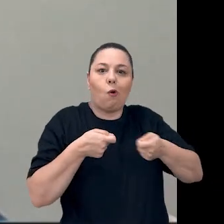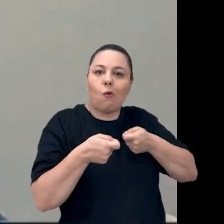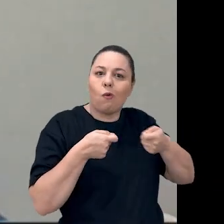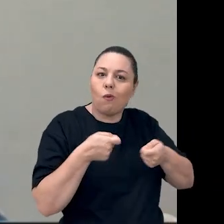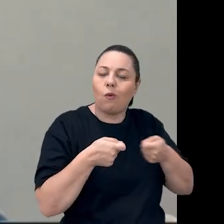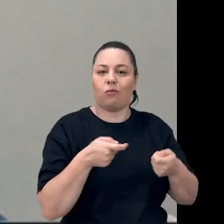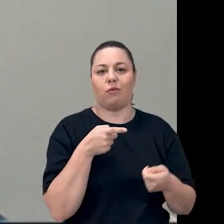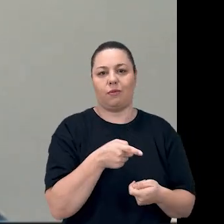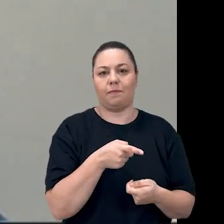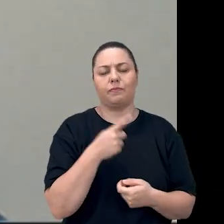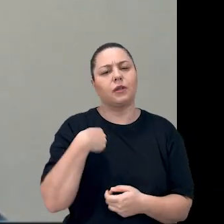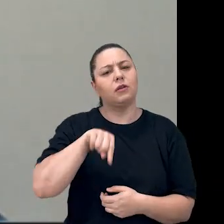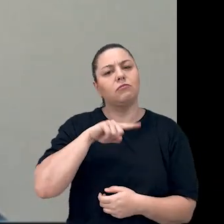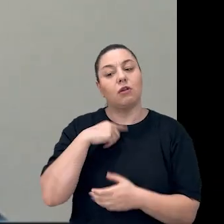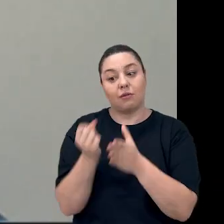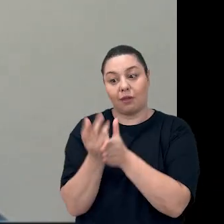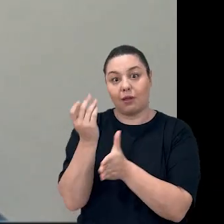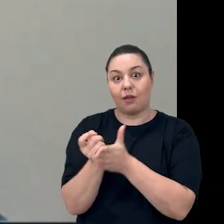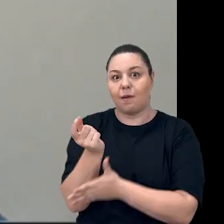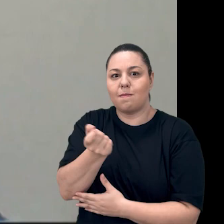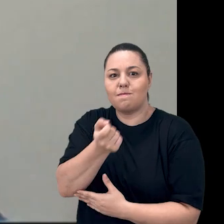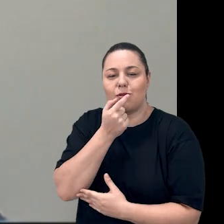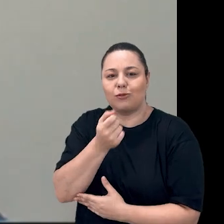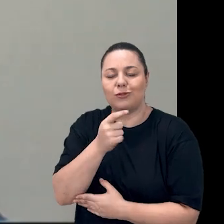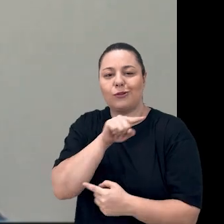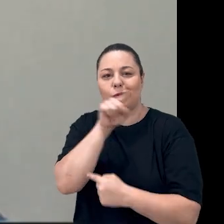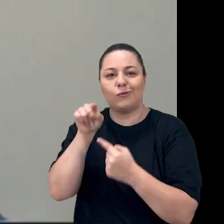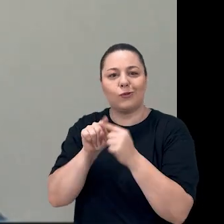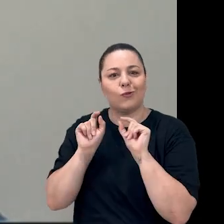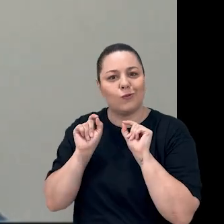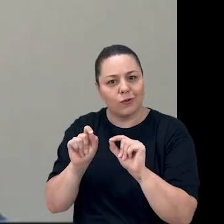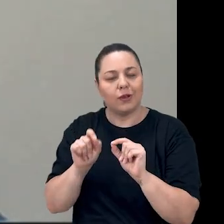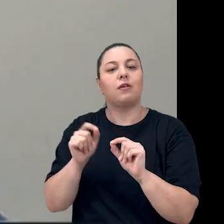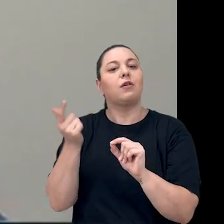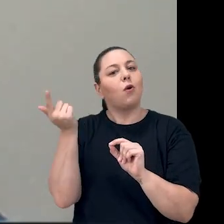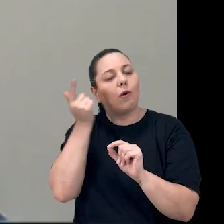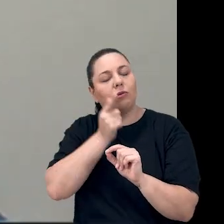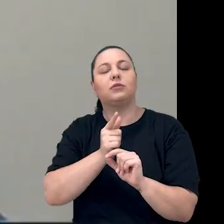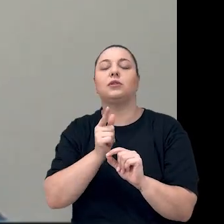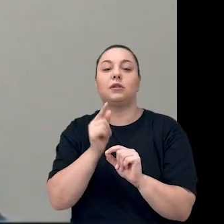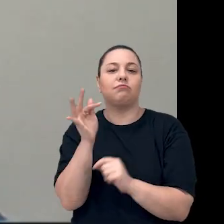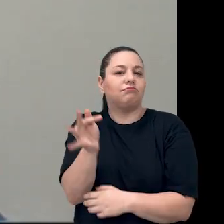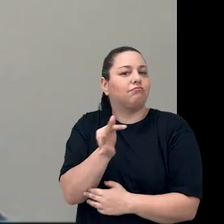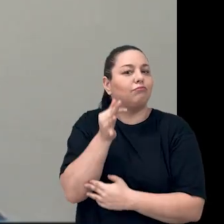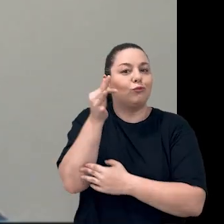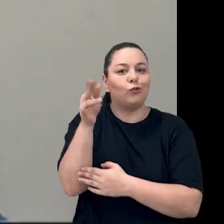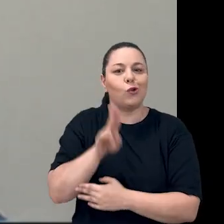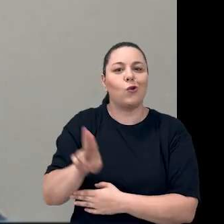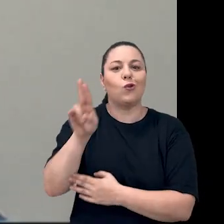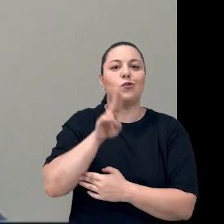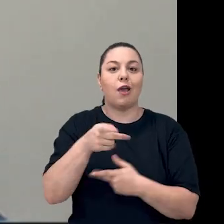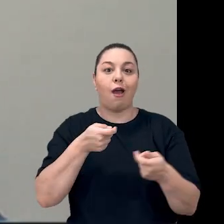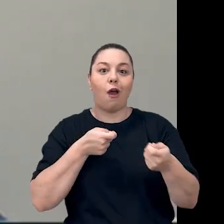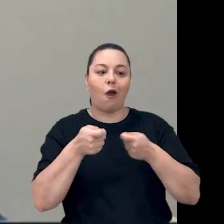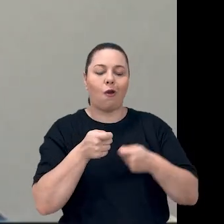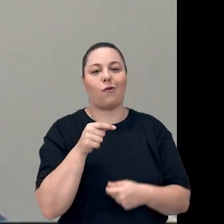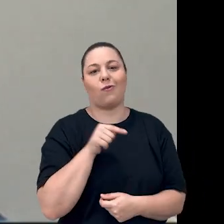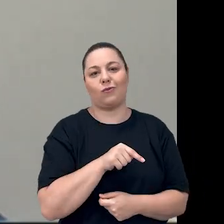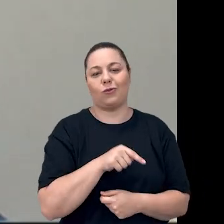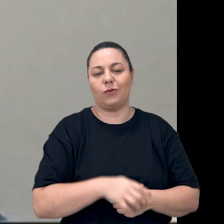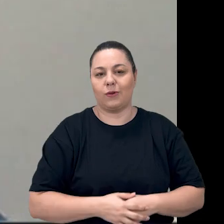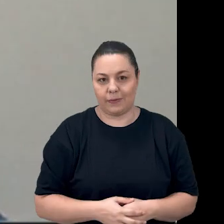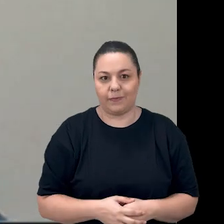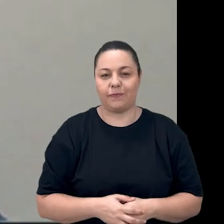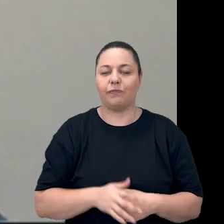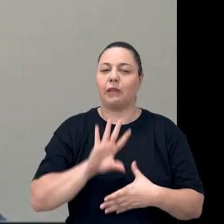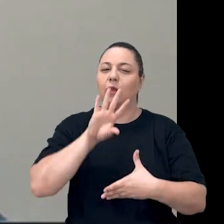necessário um controle desse vetor. E esse nosso comprimido ele foi produzido justamente com esse intuito, de ser futuramente utilizado para